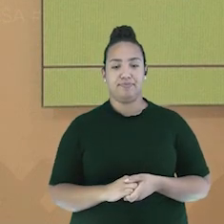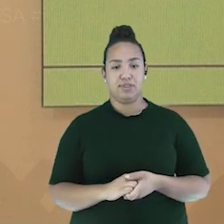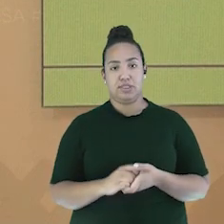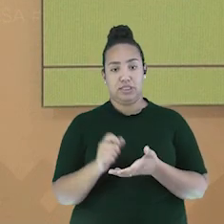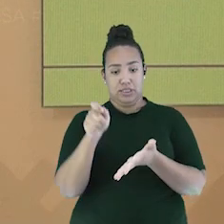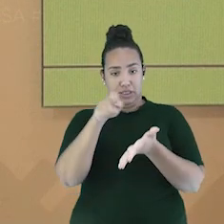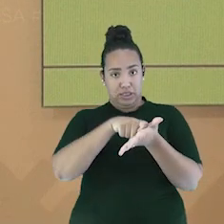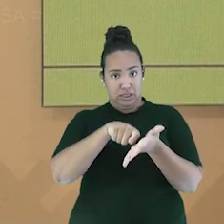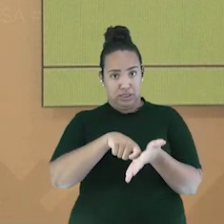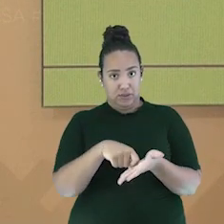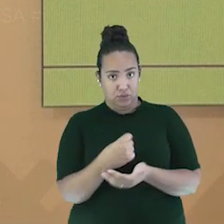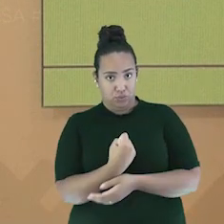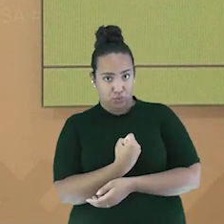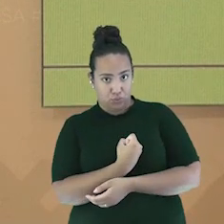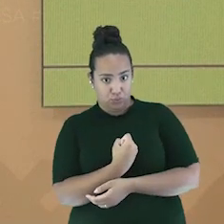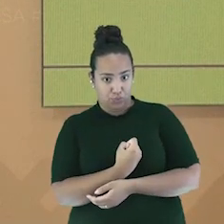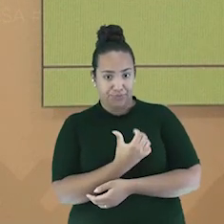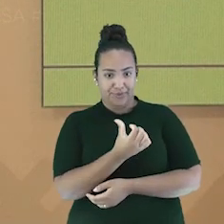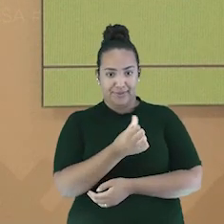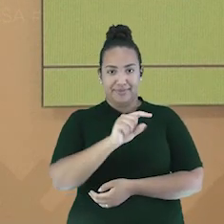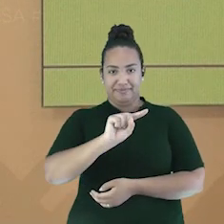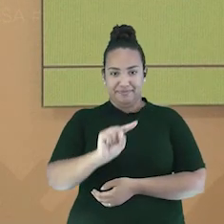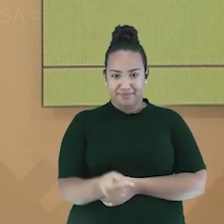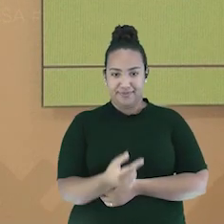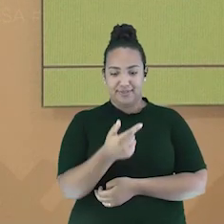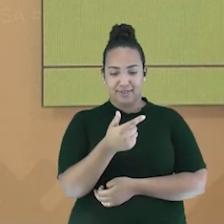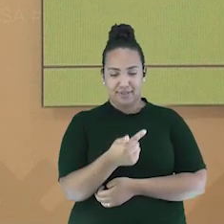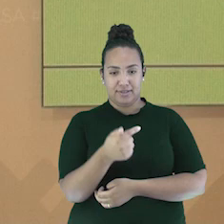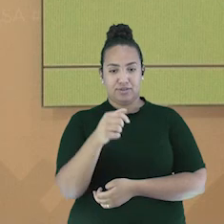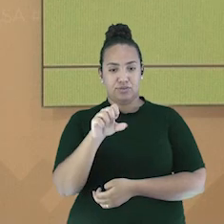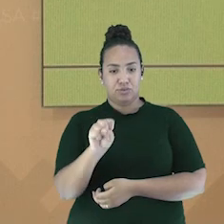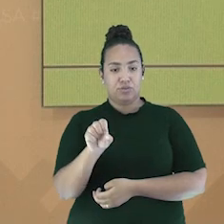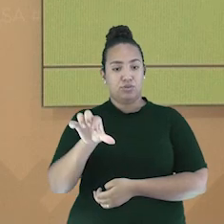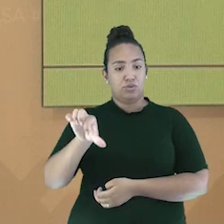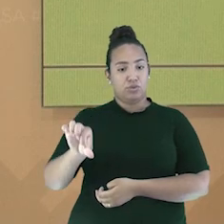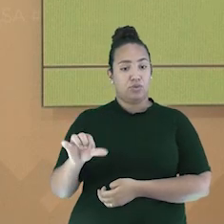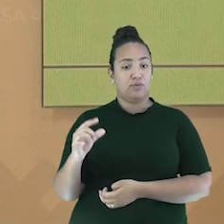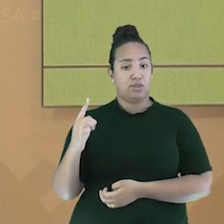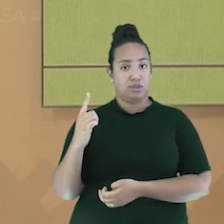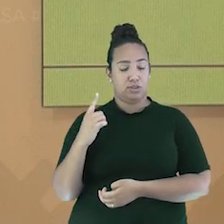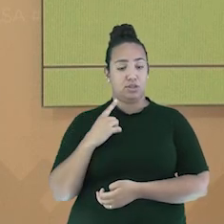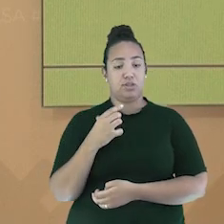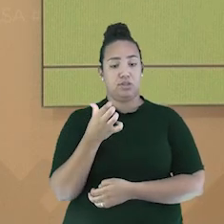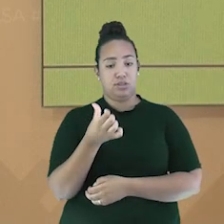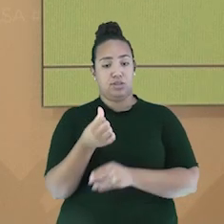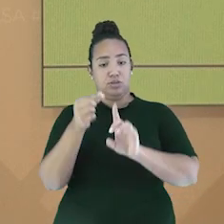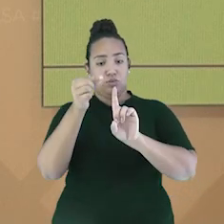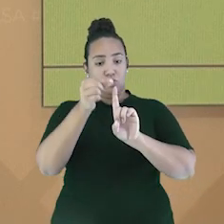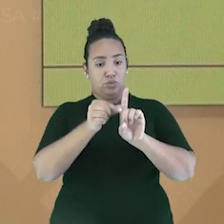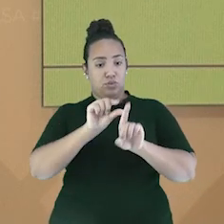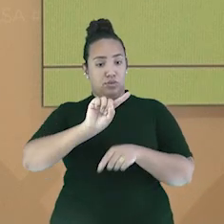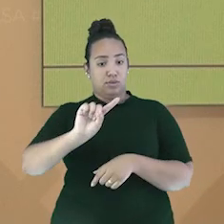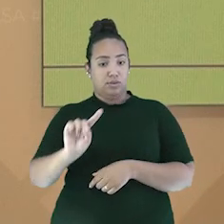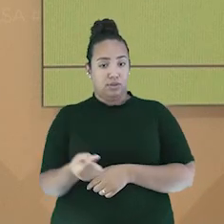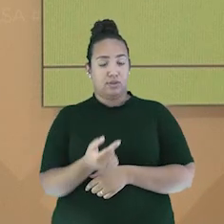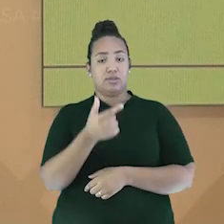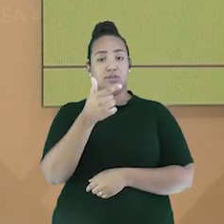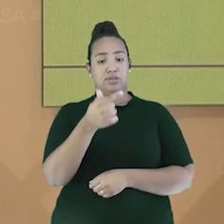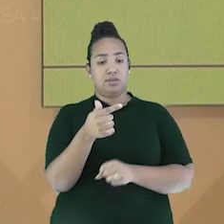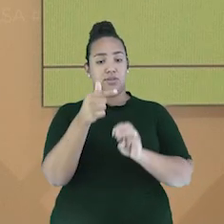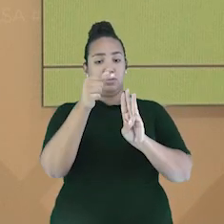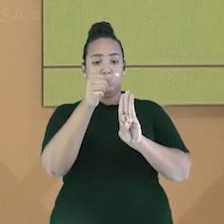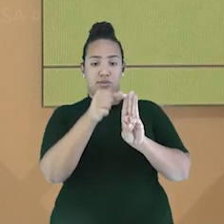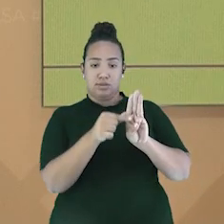número 6.789 podemos falar que temos seis unidades de milhar 7 centenas